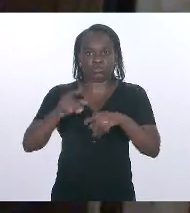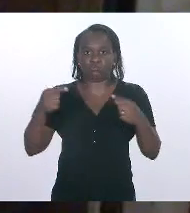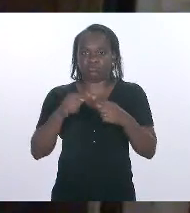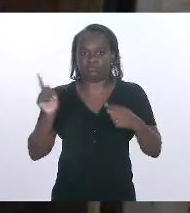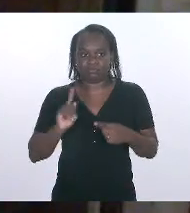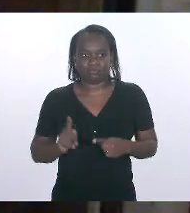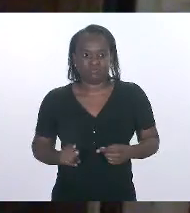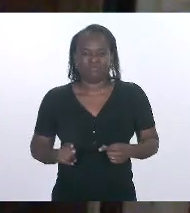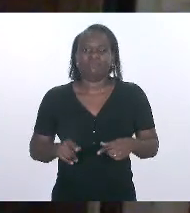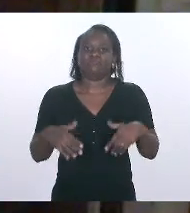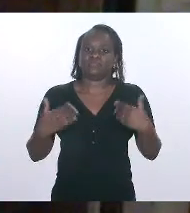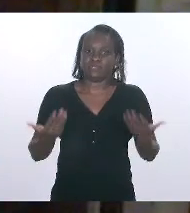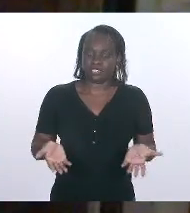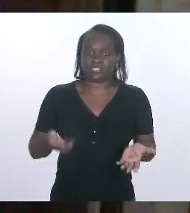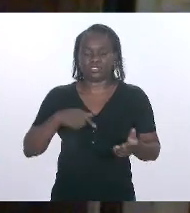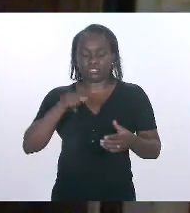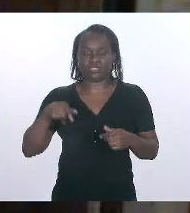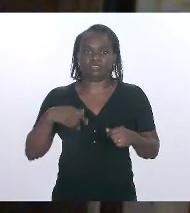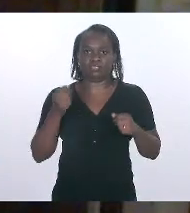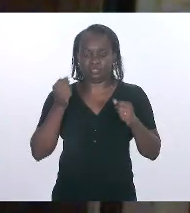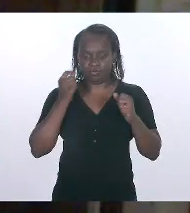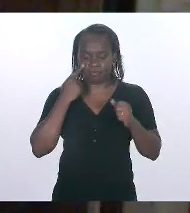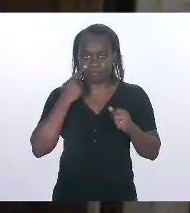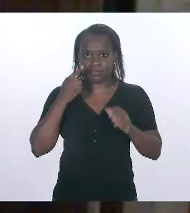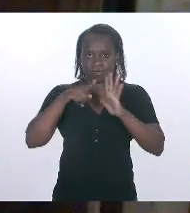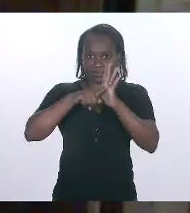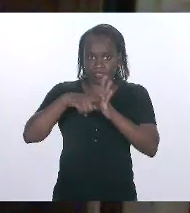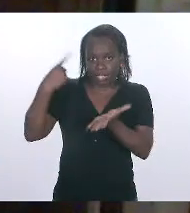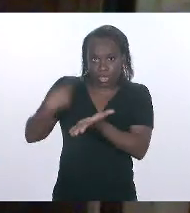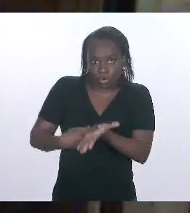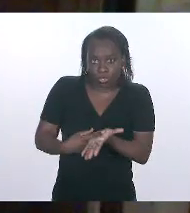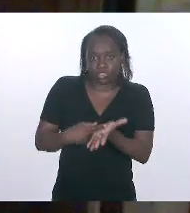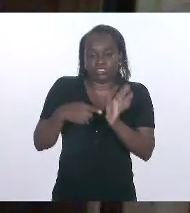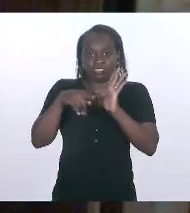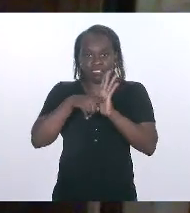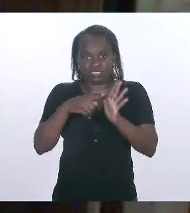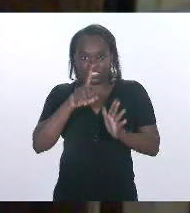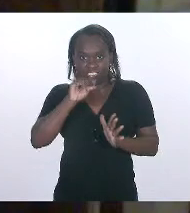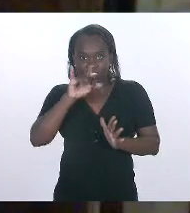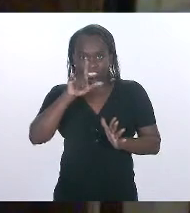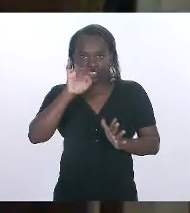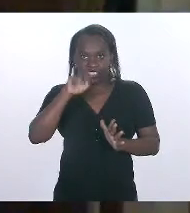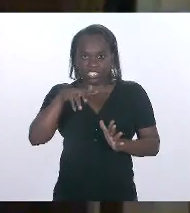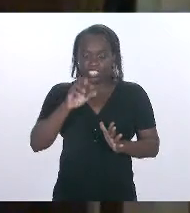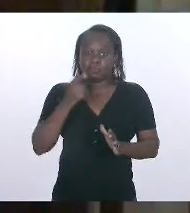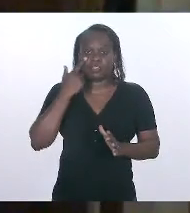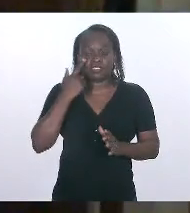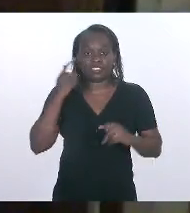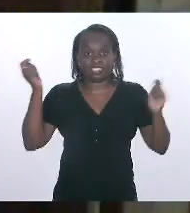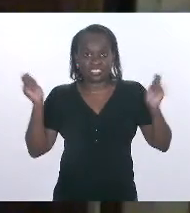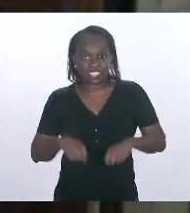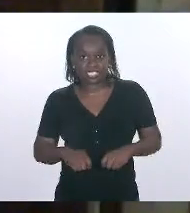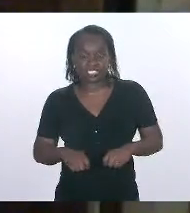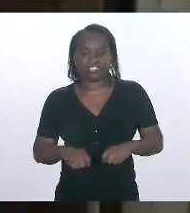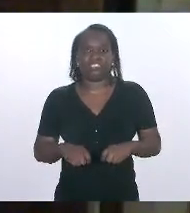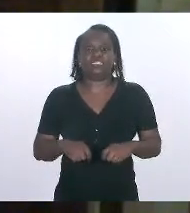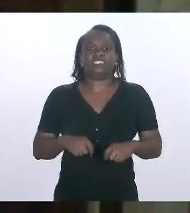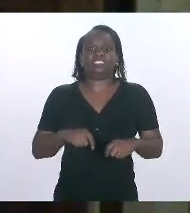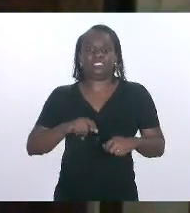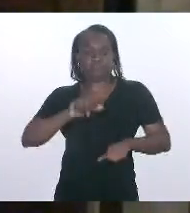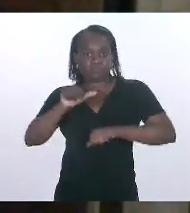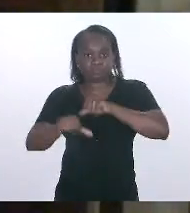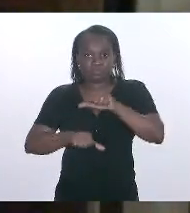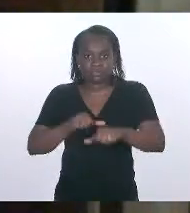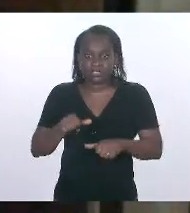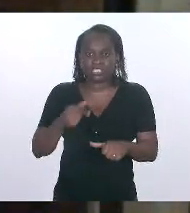inconstitucionalidade. Então, quando a gente acorda em baixar de diligência, é para ver se tem alguma possibilidade de